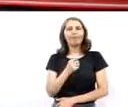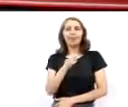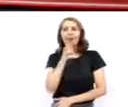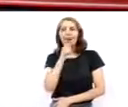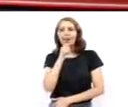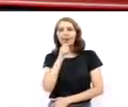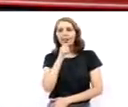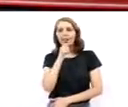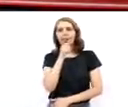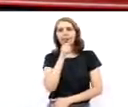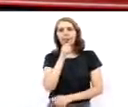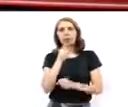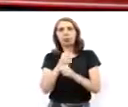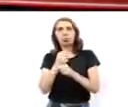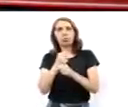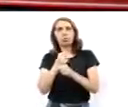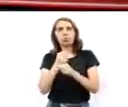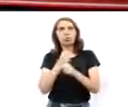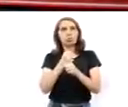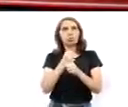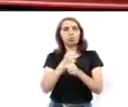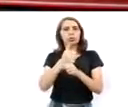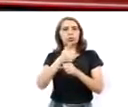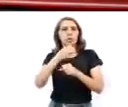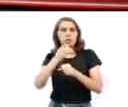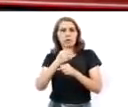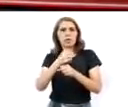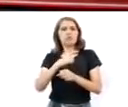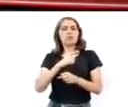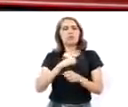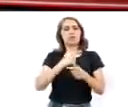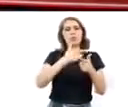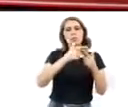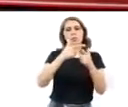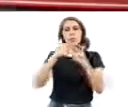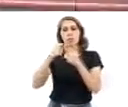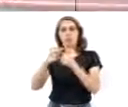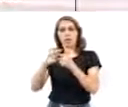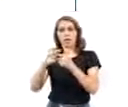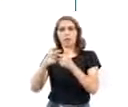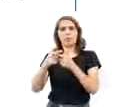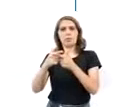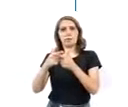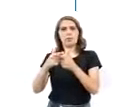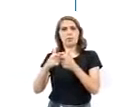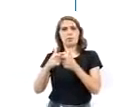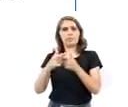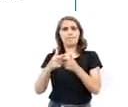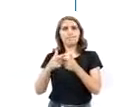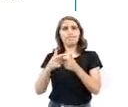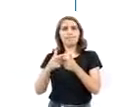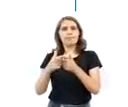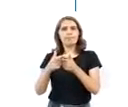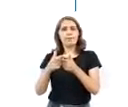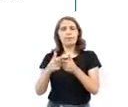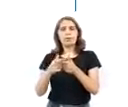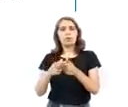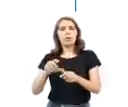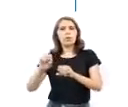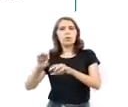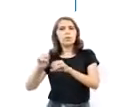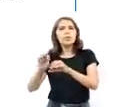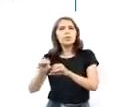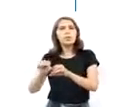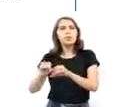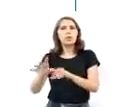ao longo de 10 anos, no mínimo. Nós teremos aí problemas em 10 anos. Ensino emergencial, remoto